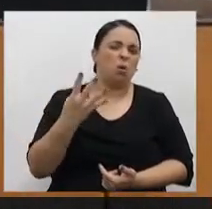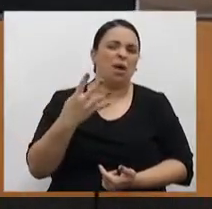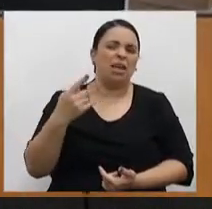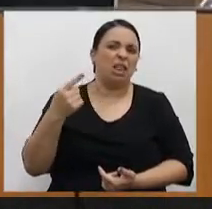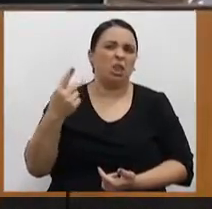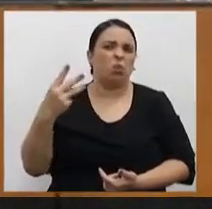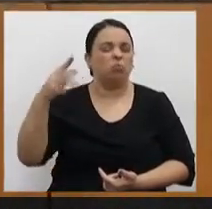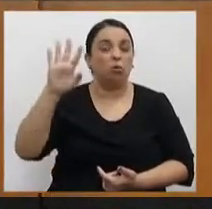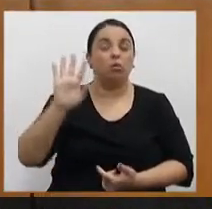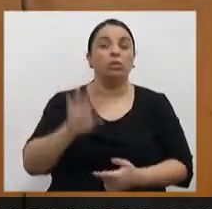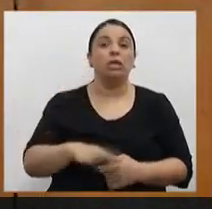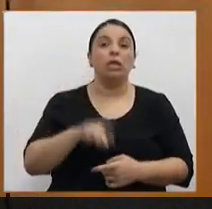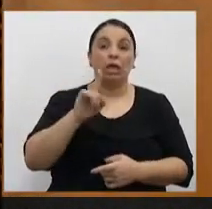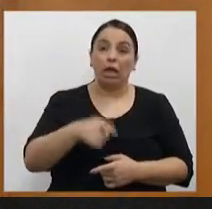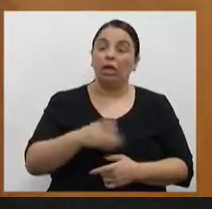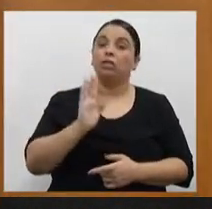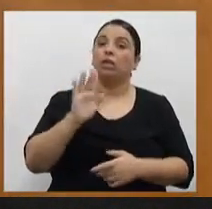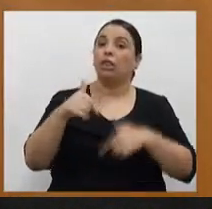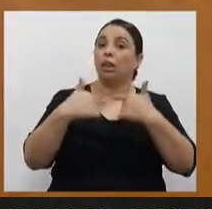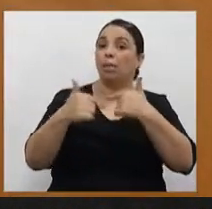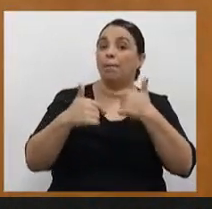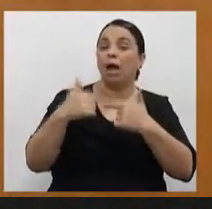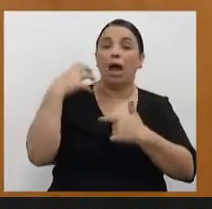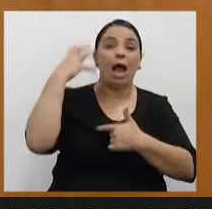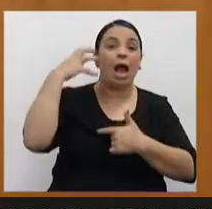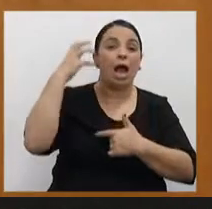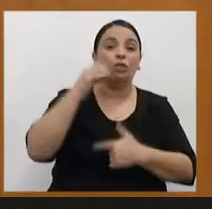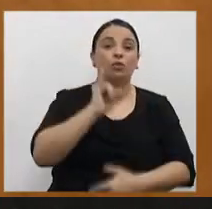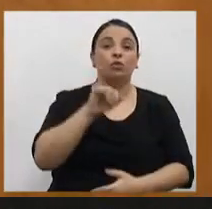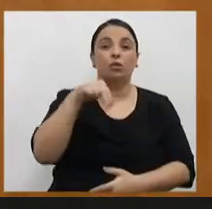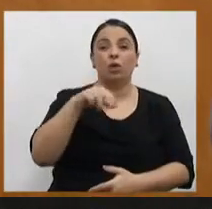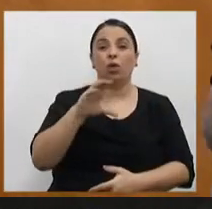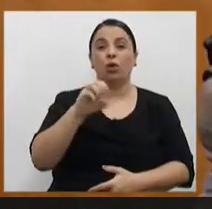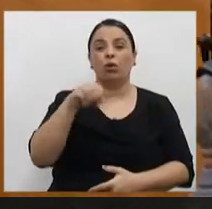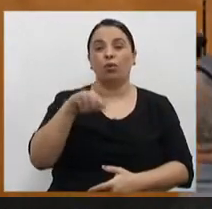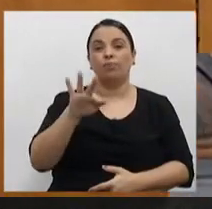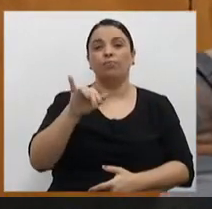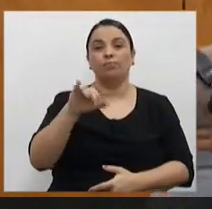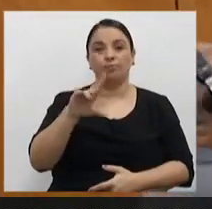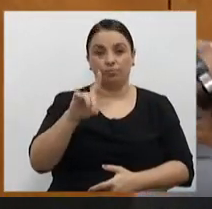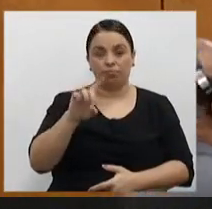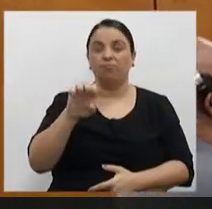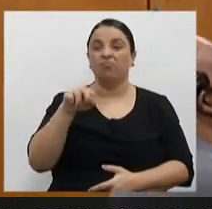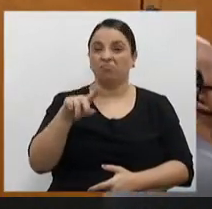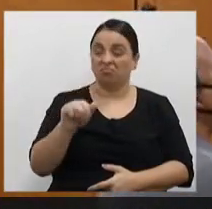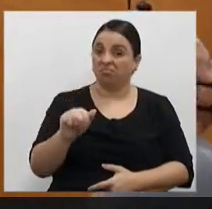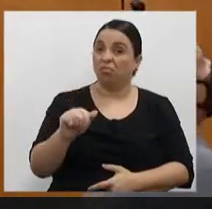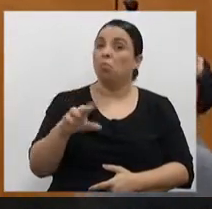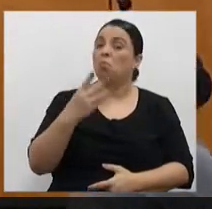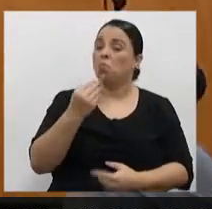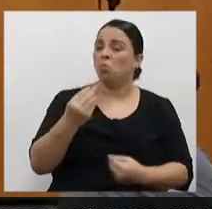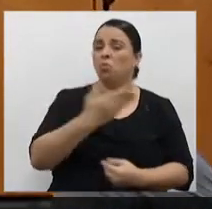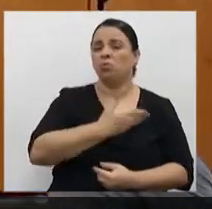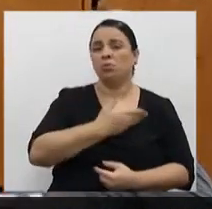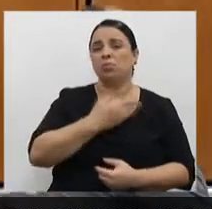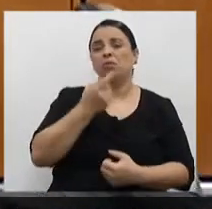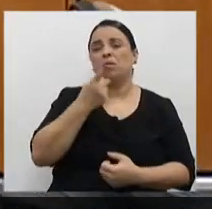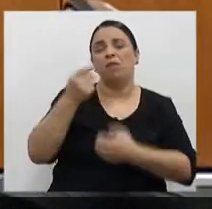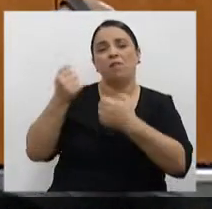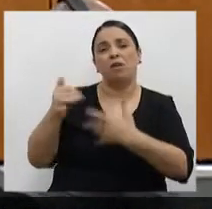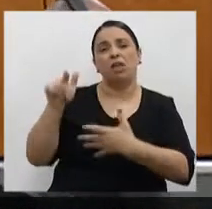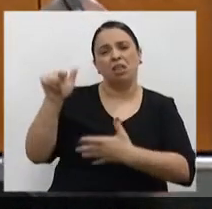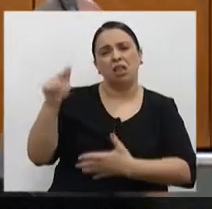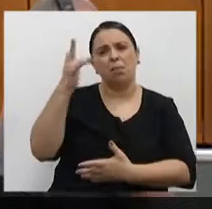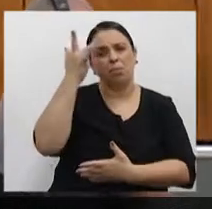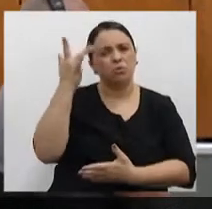Inconfidência. Os amigos da Rádio Inconfidência prestaram vários depoimentos, né, dizendo quem era Juninho, realmente